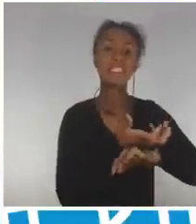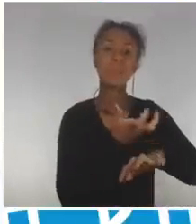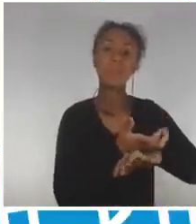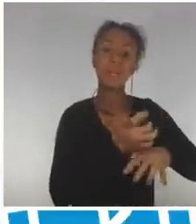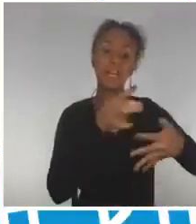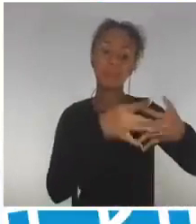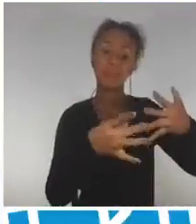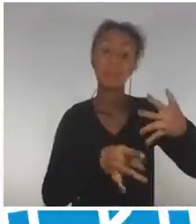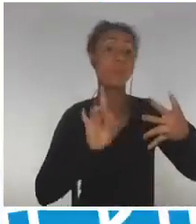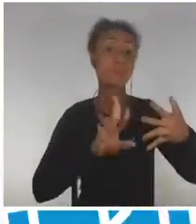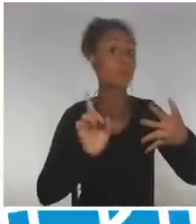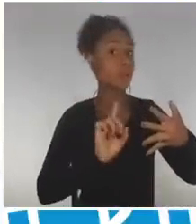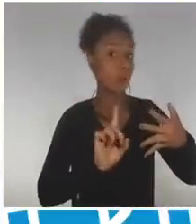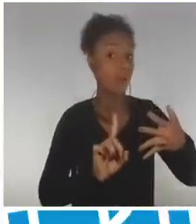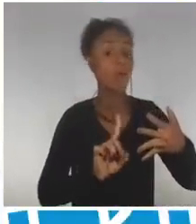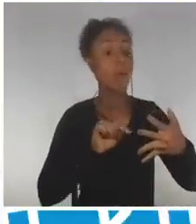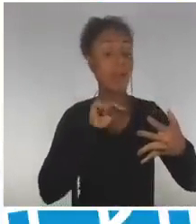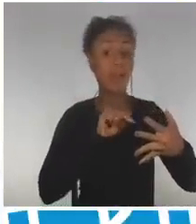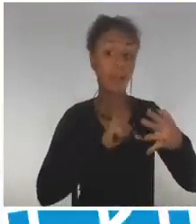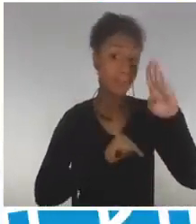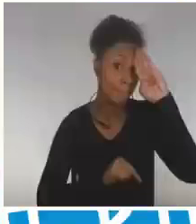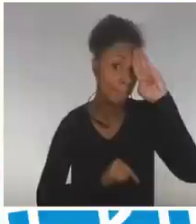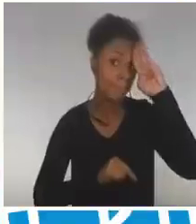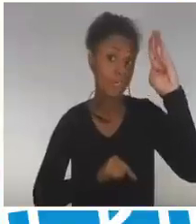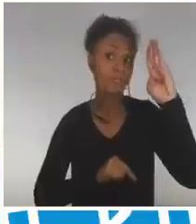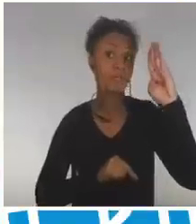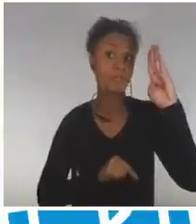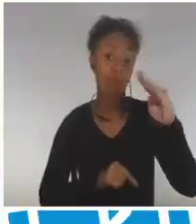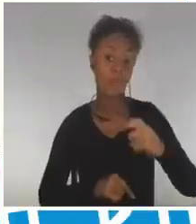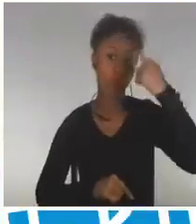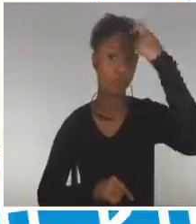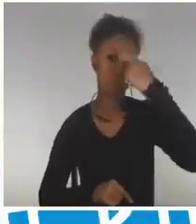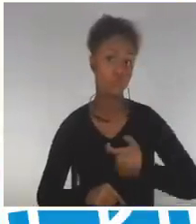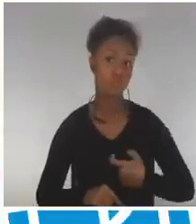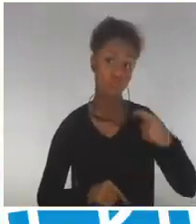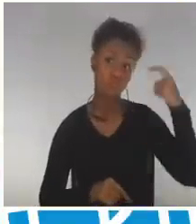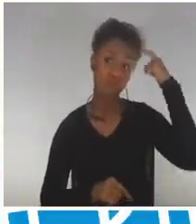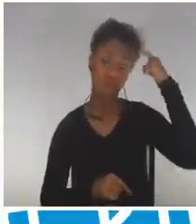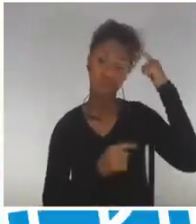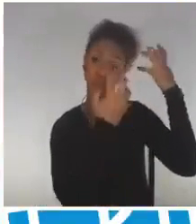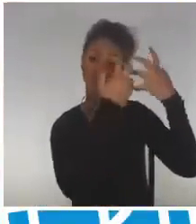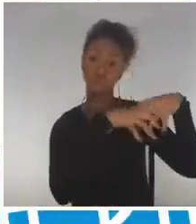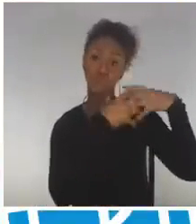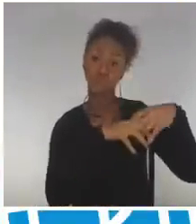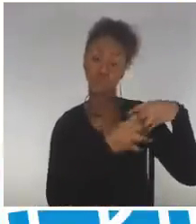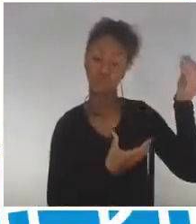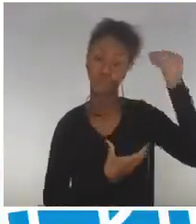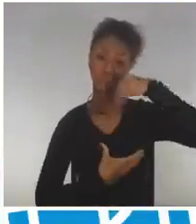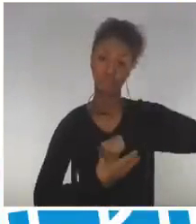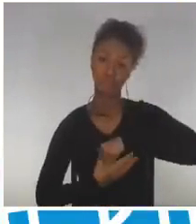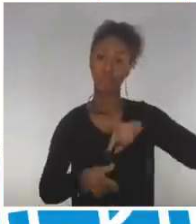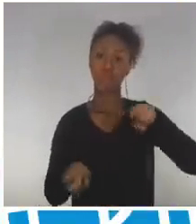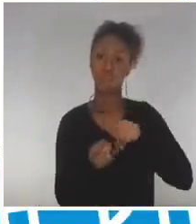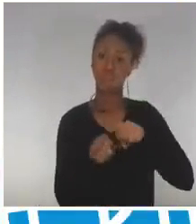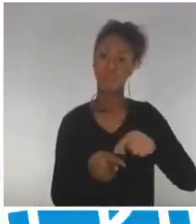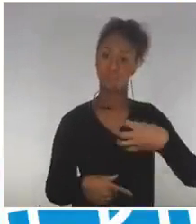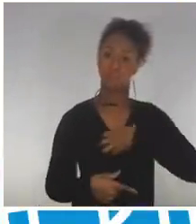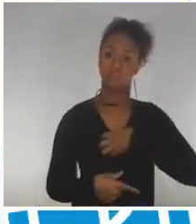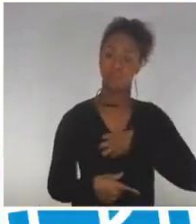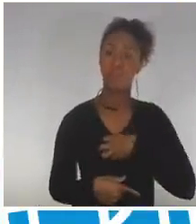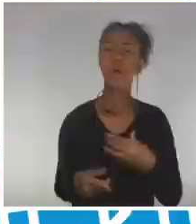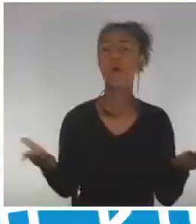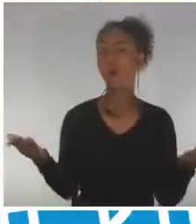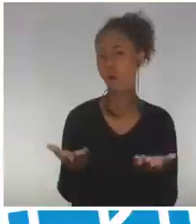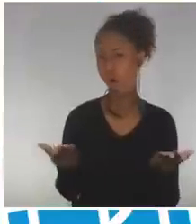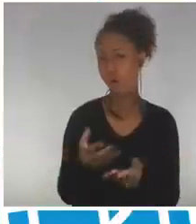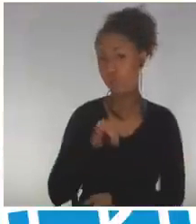eixos estruturantes da constituição intelectual e emocional do estudante. A gente sabe que no mundo hoje, se você